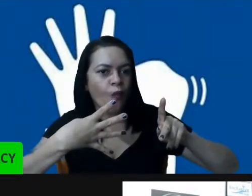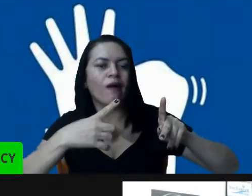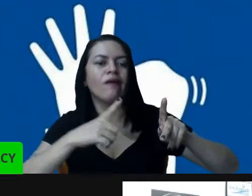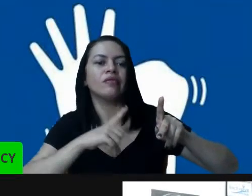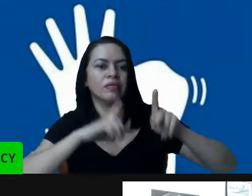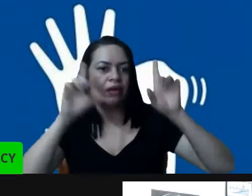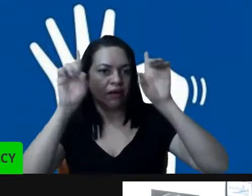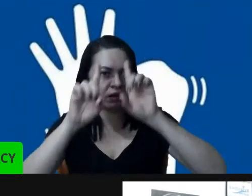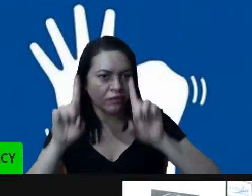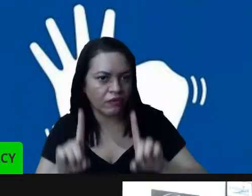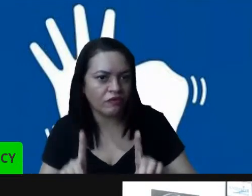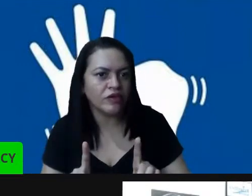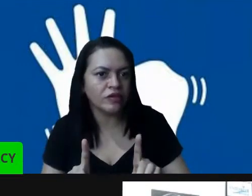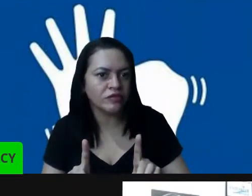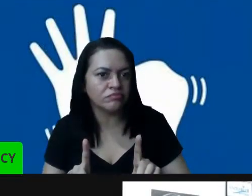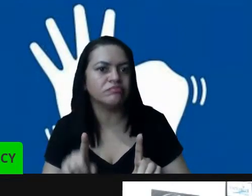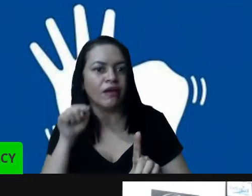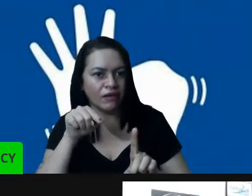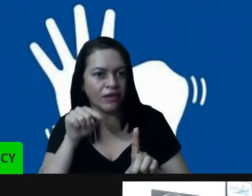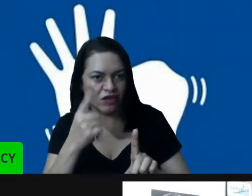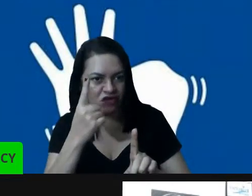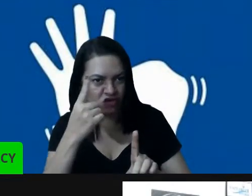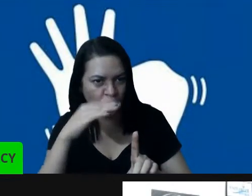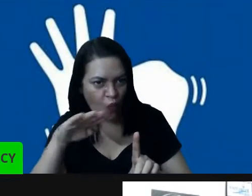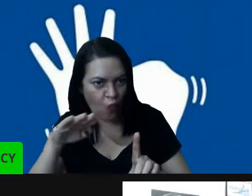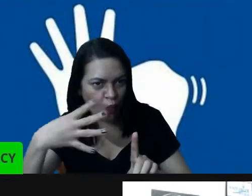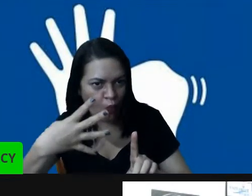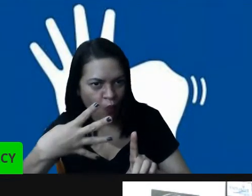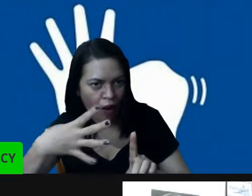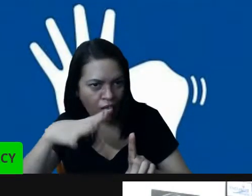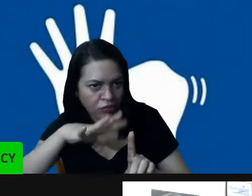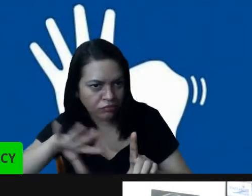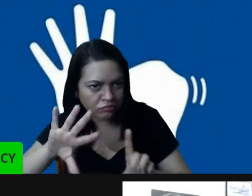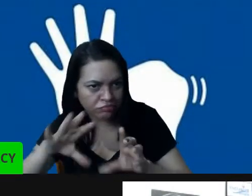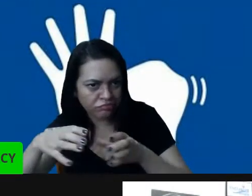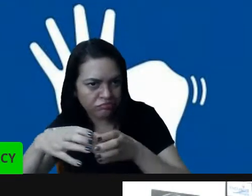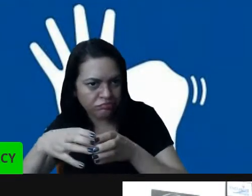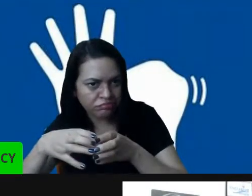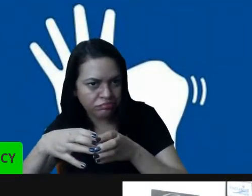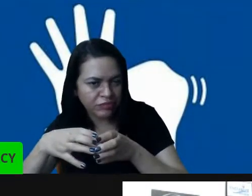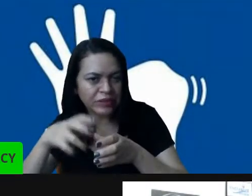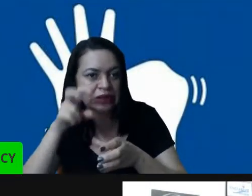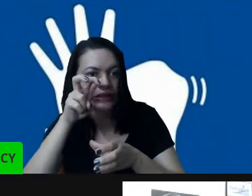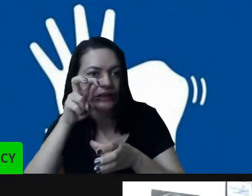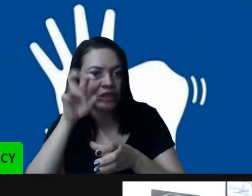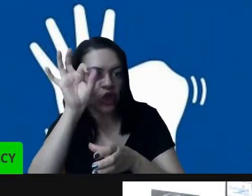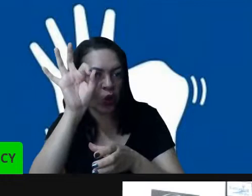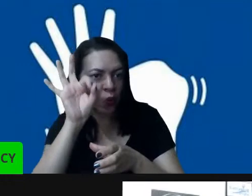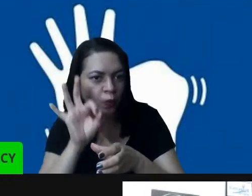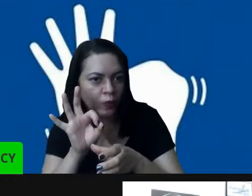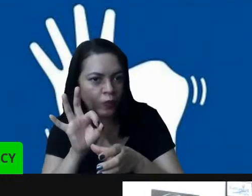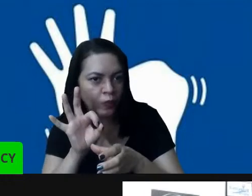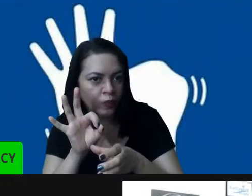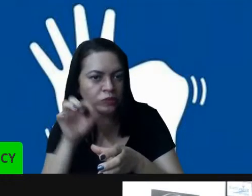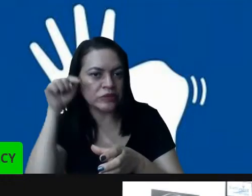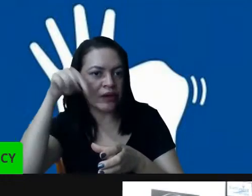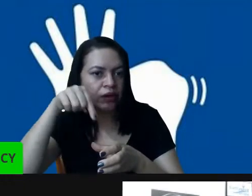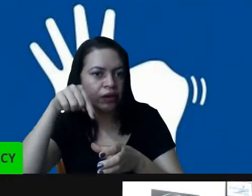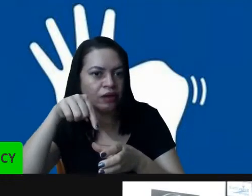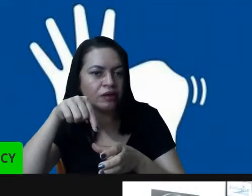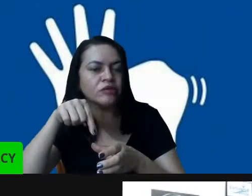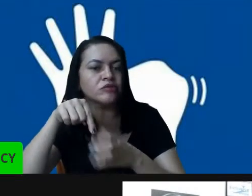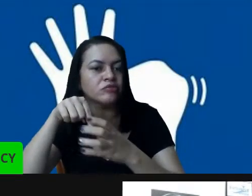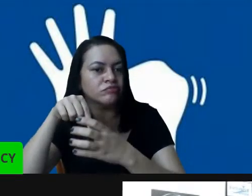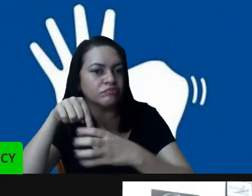desse um quarto aí é composto por pessoas surdas. E aí, a gente fazendo o recorte